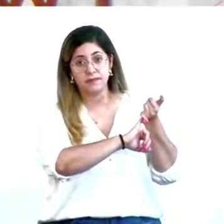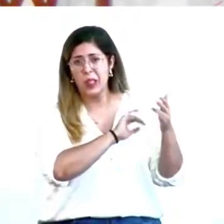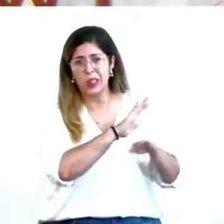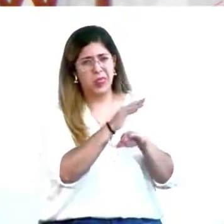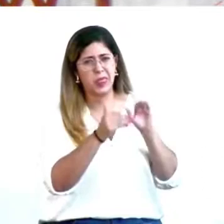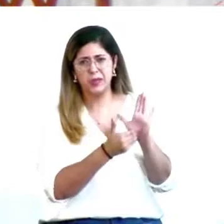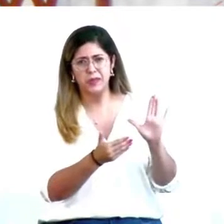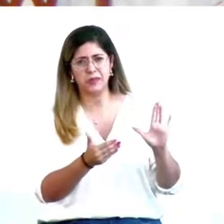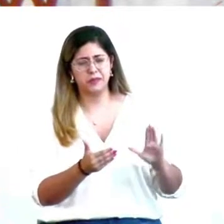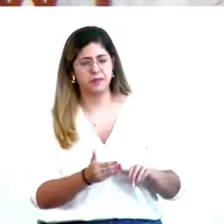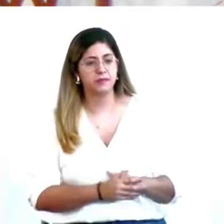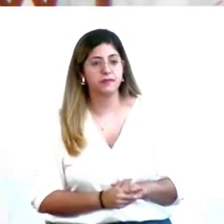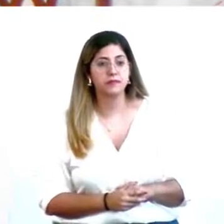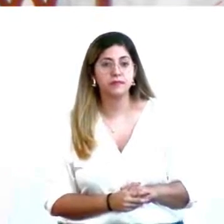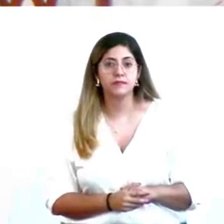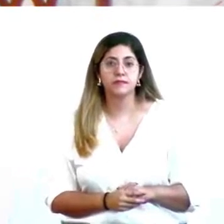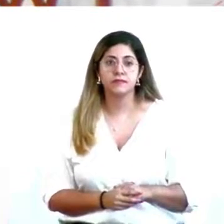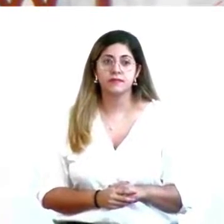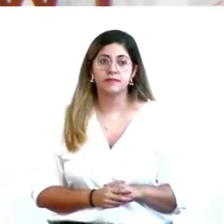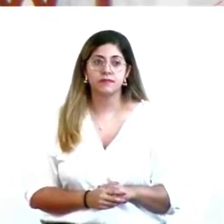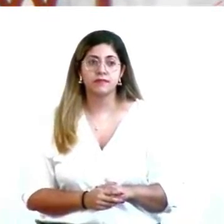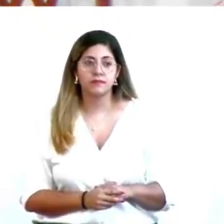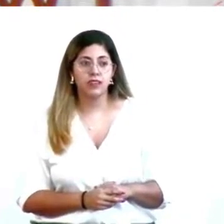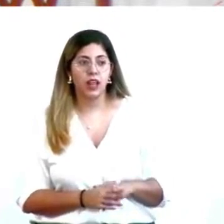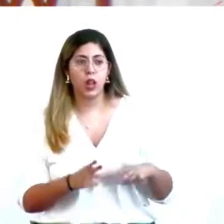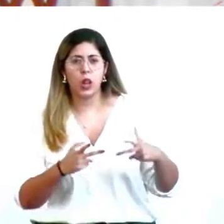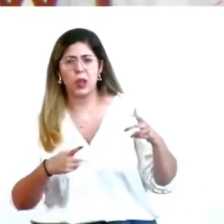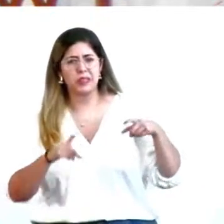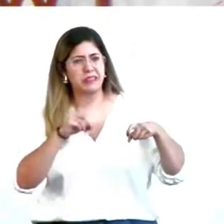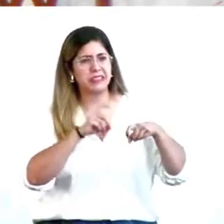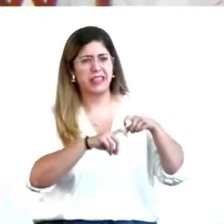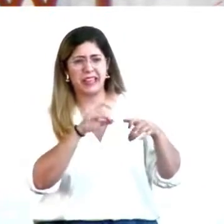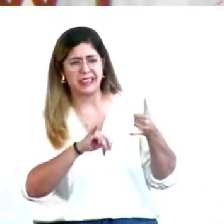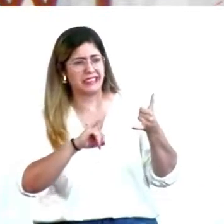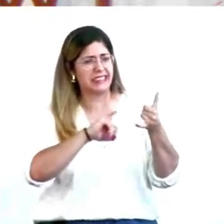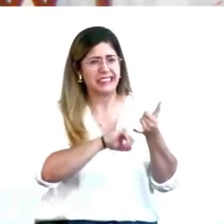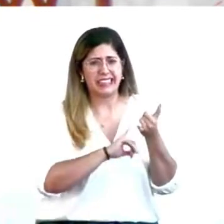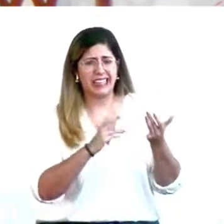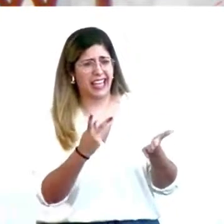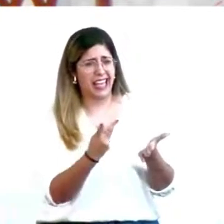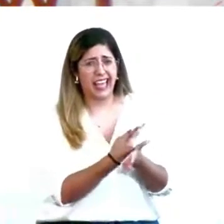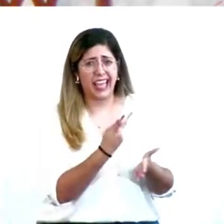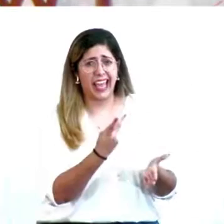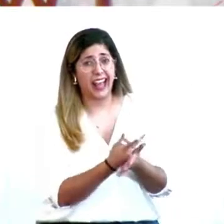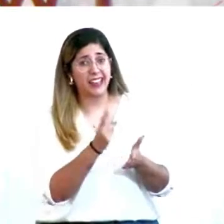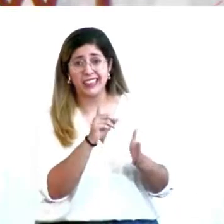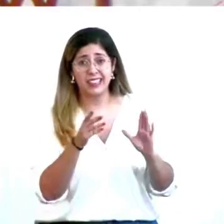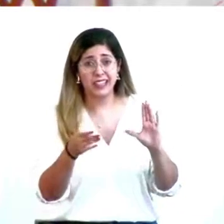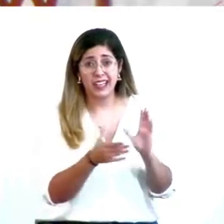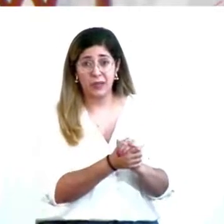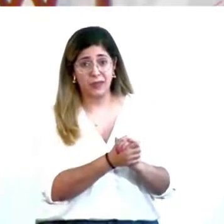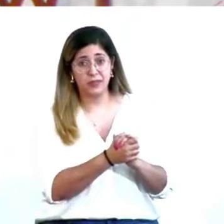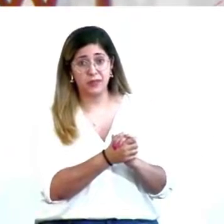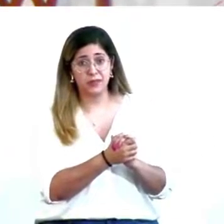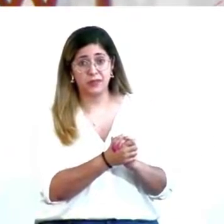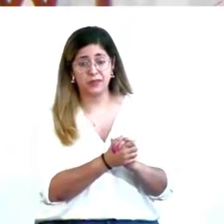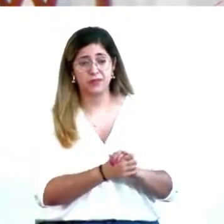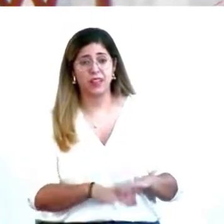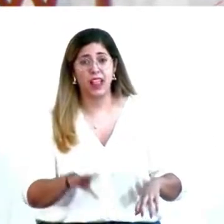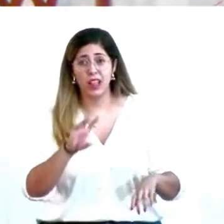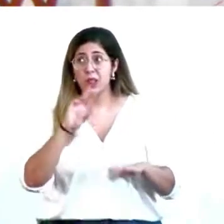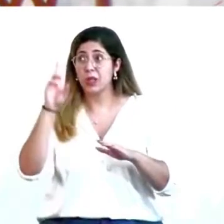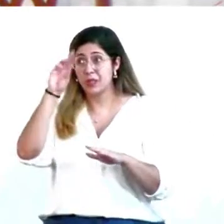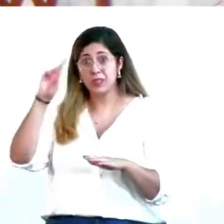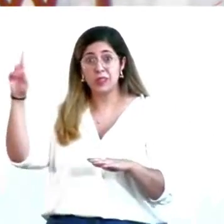todo tipo de sexualidade ou de prática sexual fora do padrão estabelecido por Deus